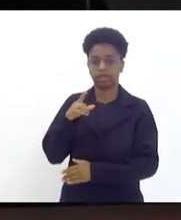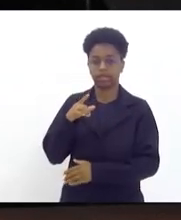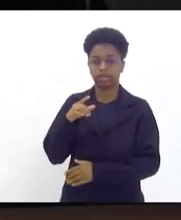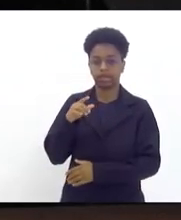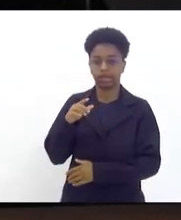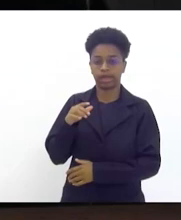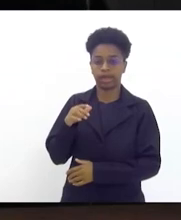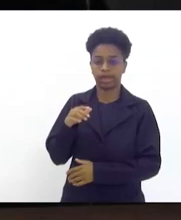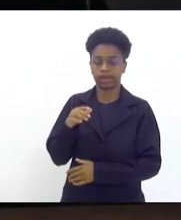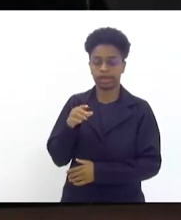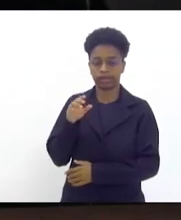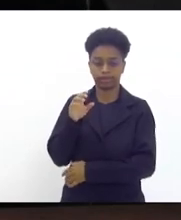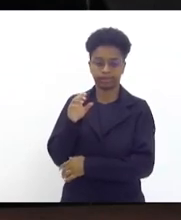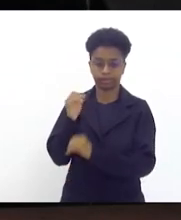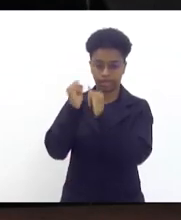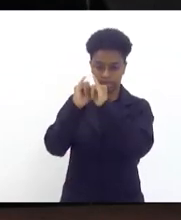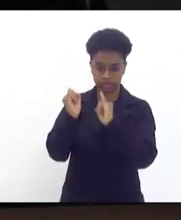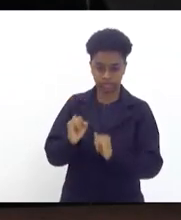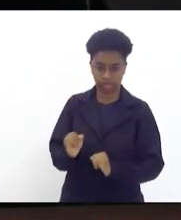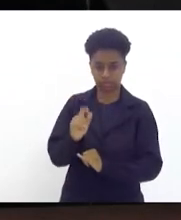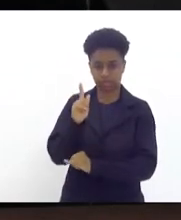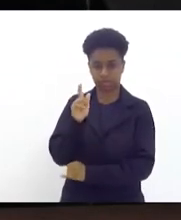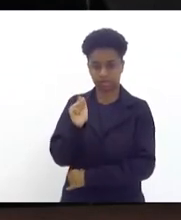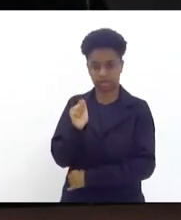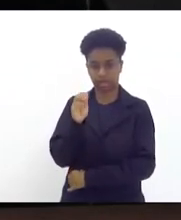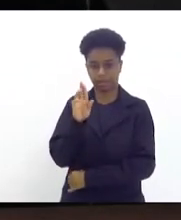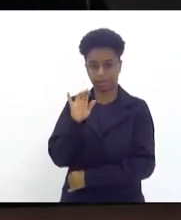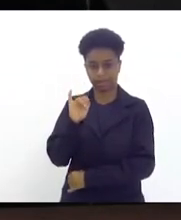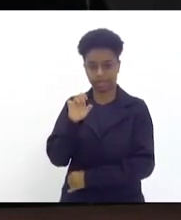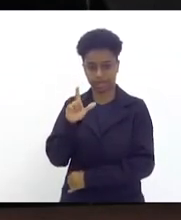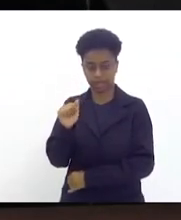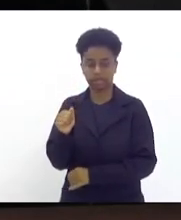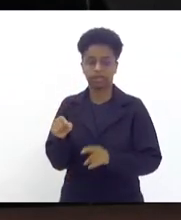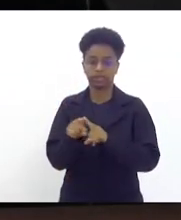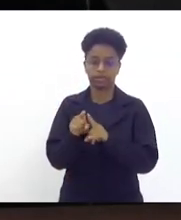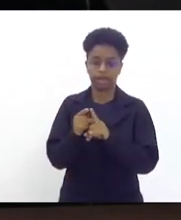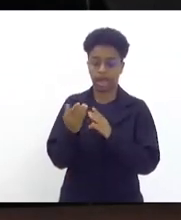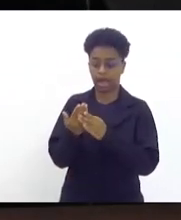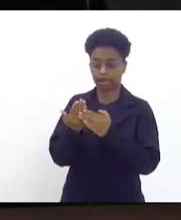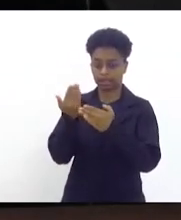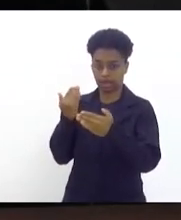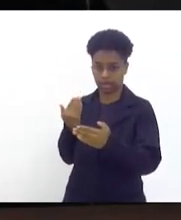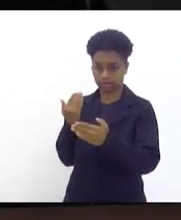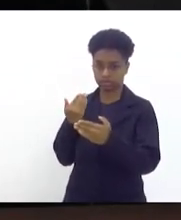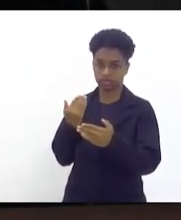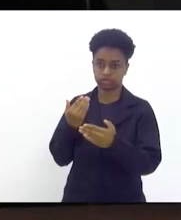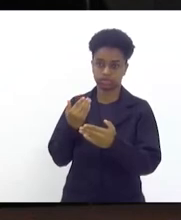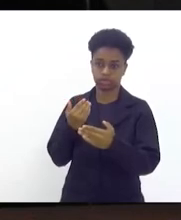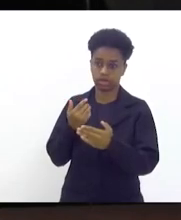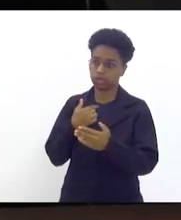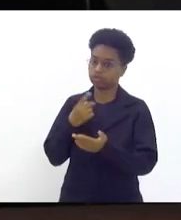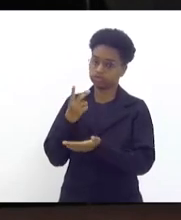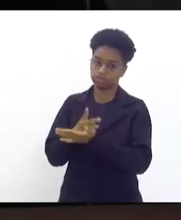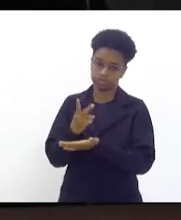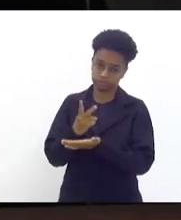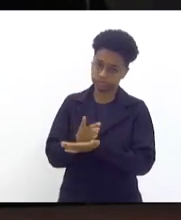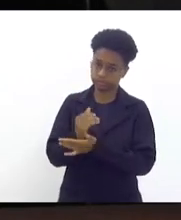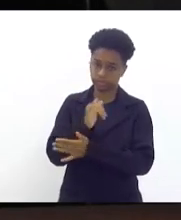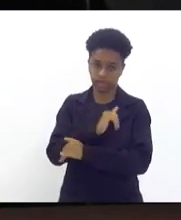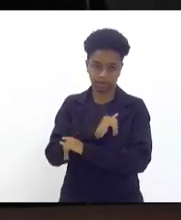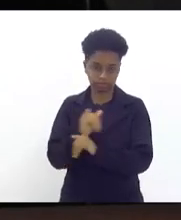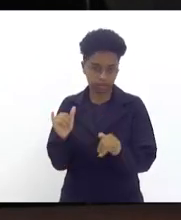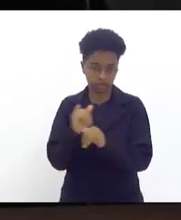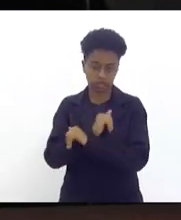Gabriela sou da paz tem atrás exatamente em frente Esse é meu acionam várias vezes